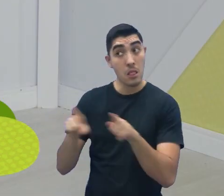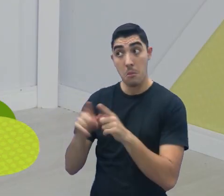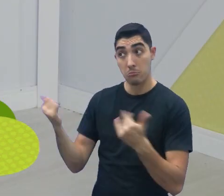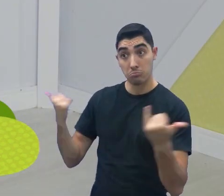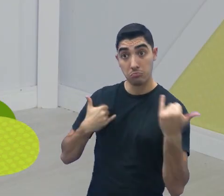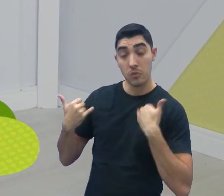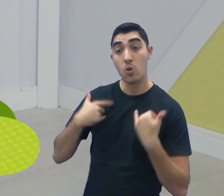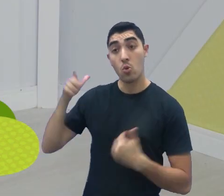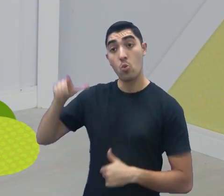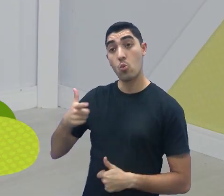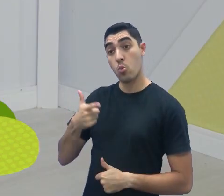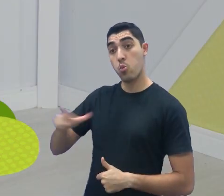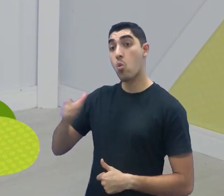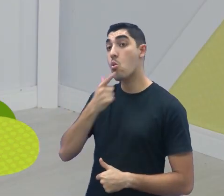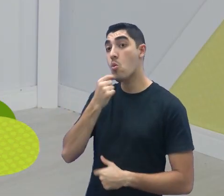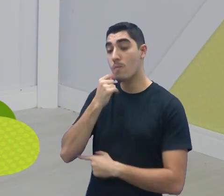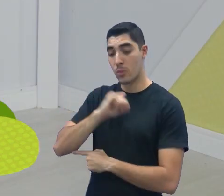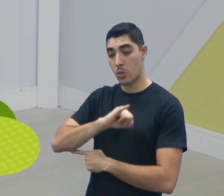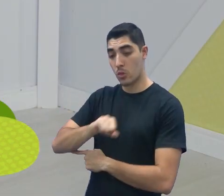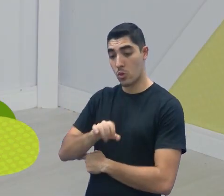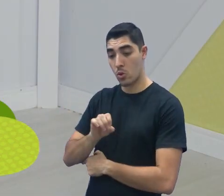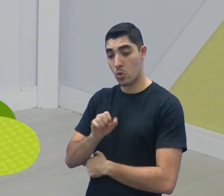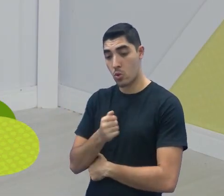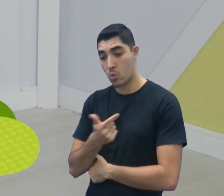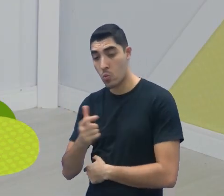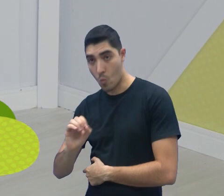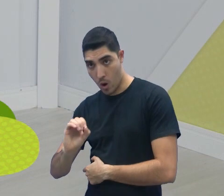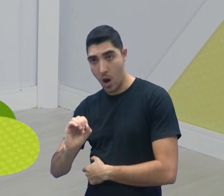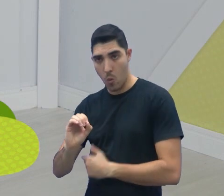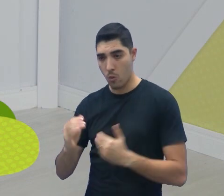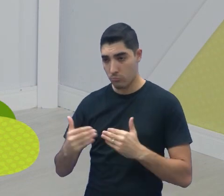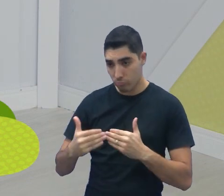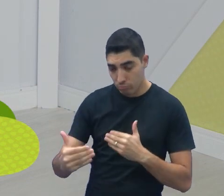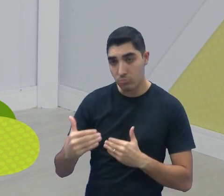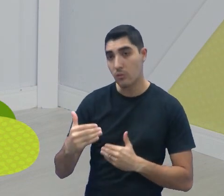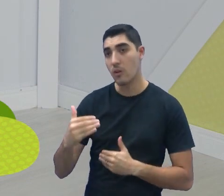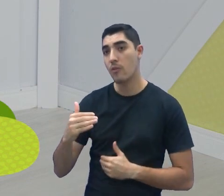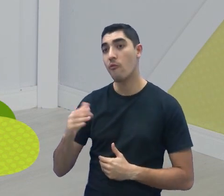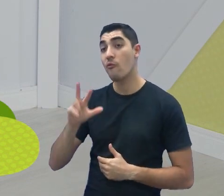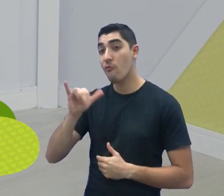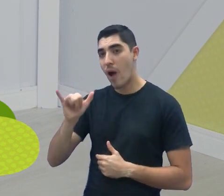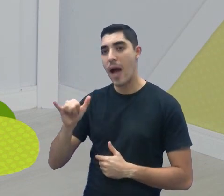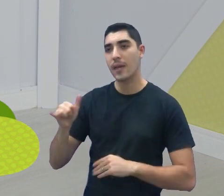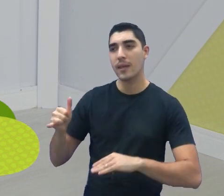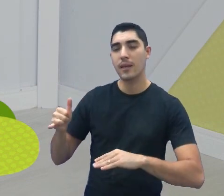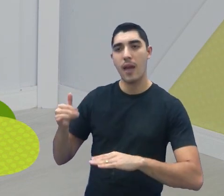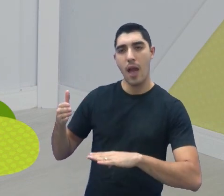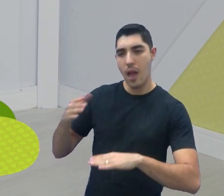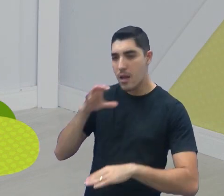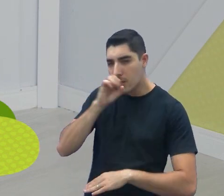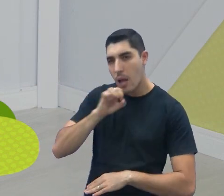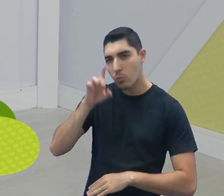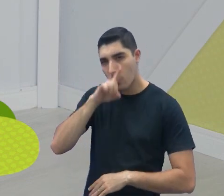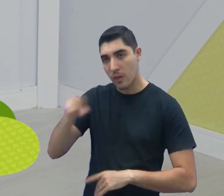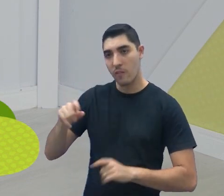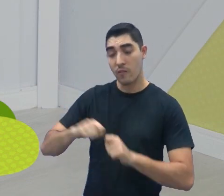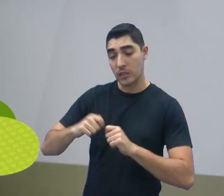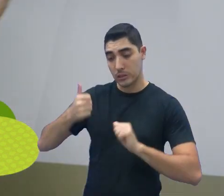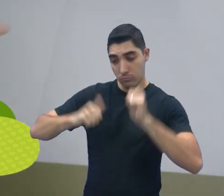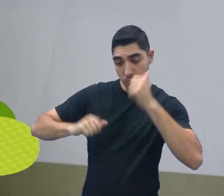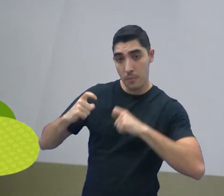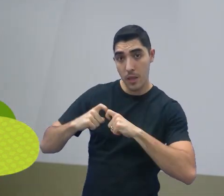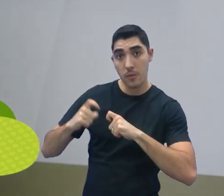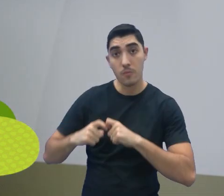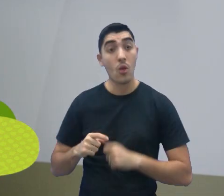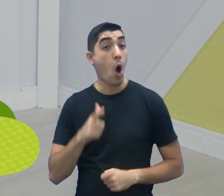João Níquel também vai fazer exames nesse final de semana, pode ser um desfalque. O João Níquel, que é menino do Sub-20, mas ele vem entrando... Ele